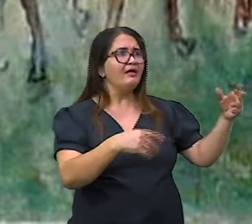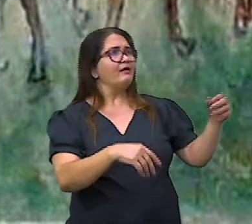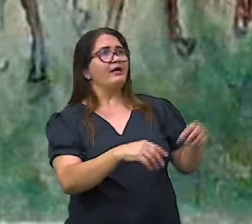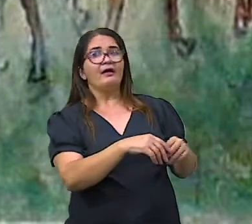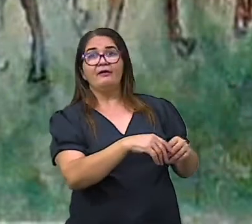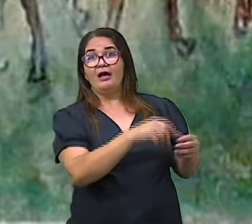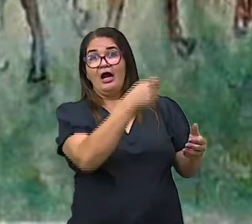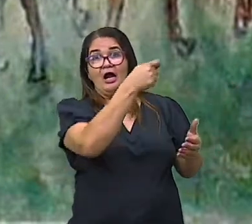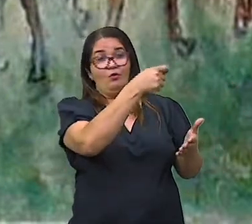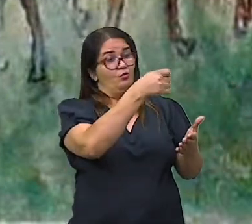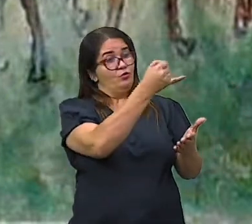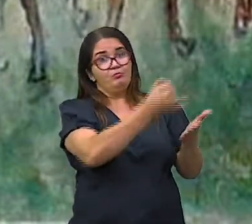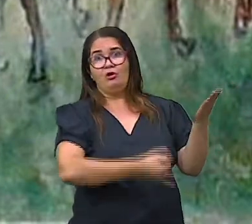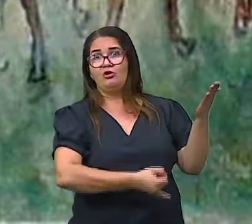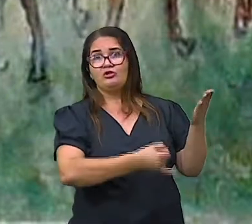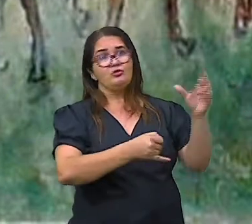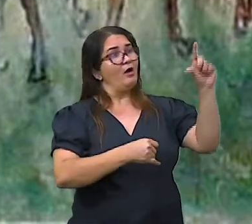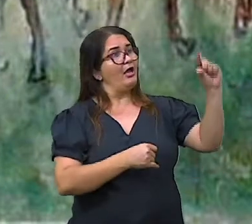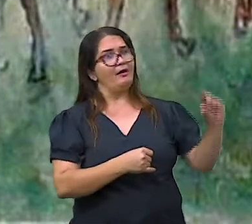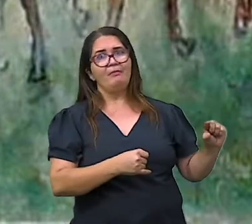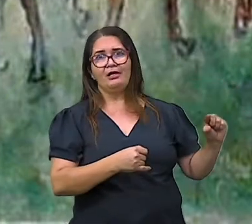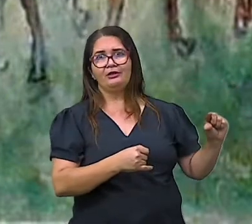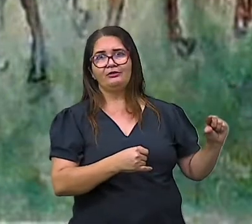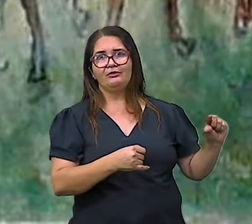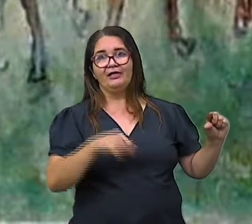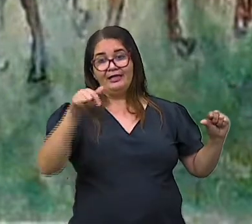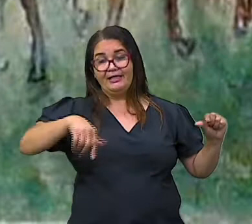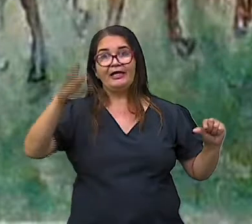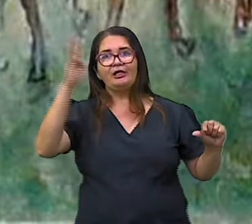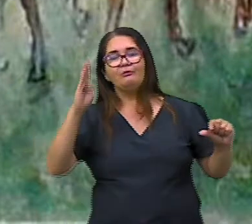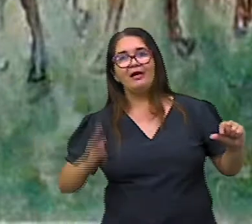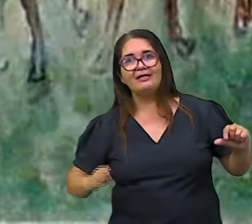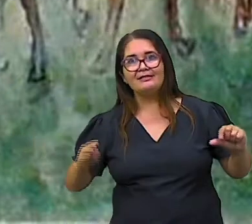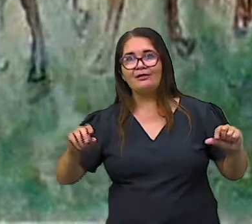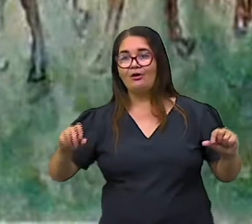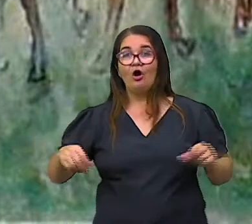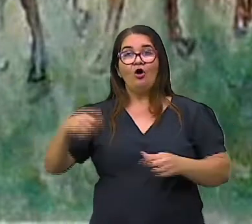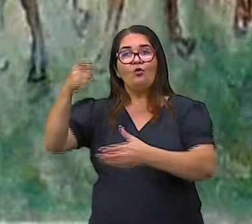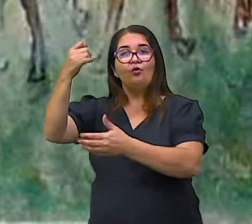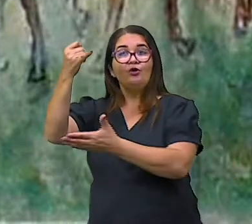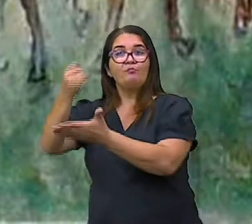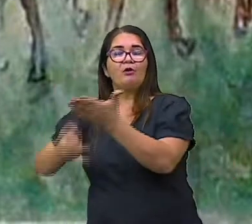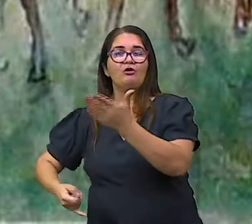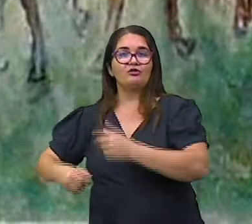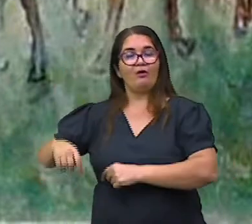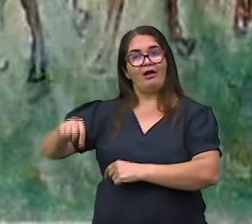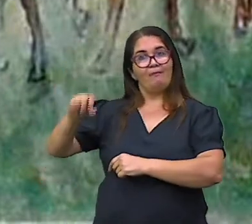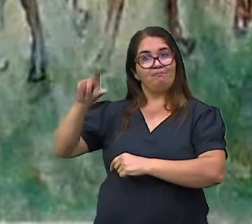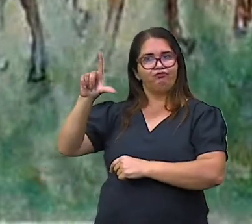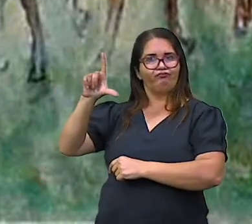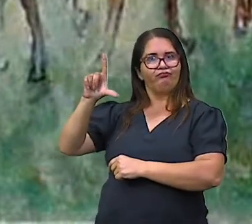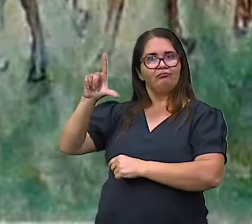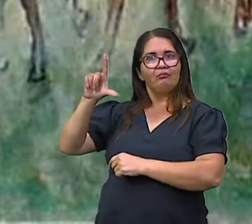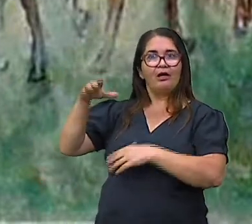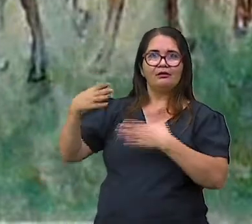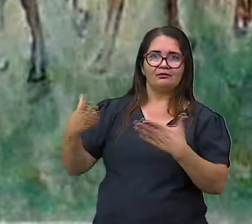preço. E quando nós vamos ao supermercado, o que a gente olha? Preço. Então, se nós